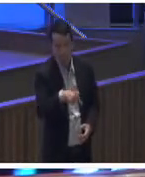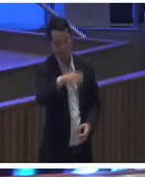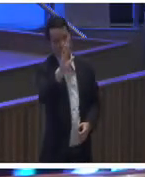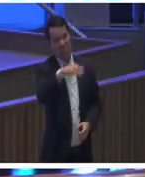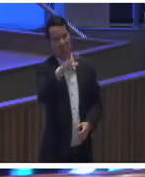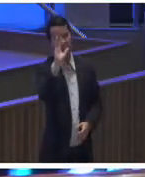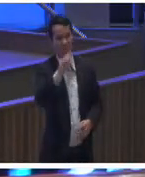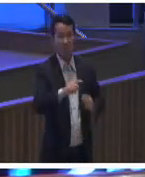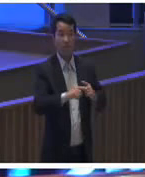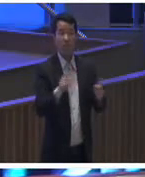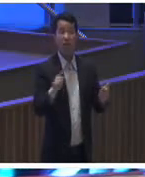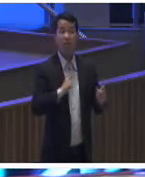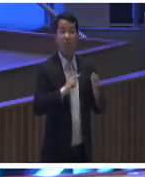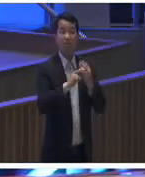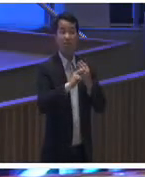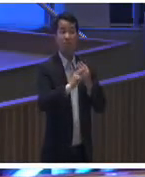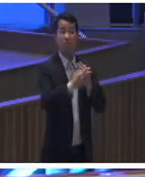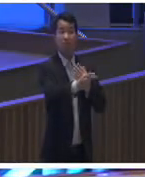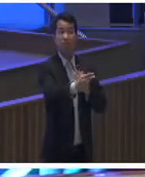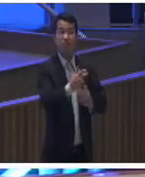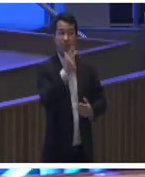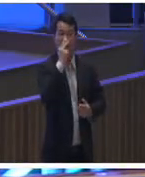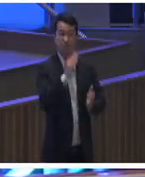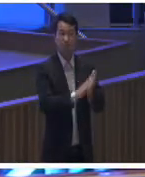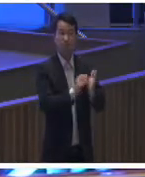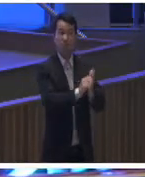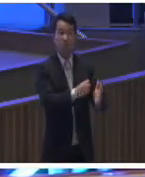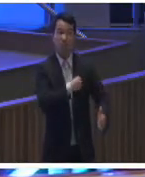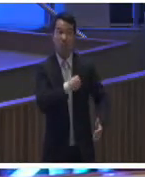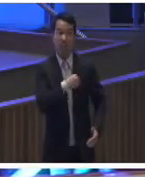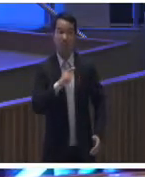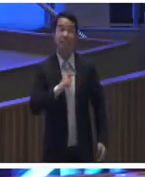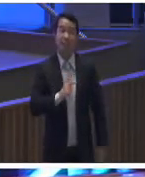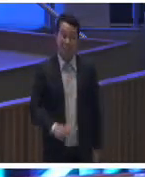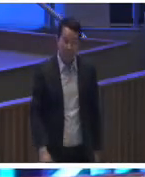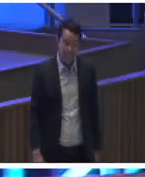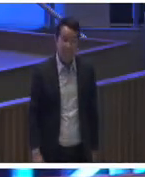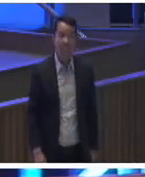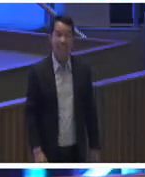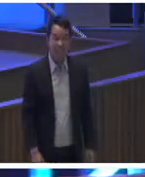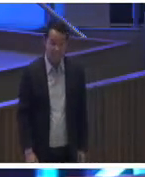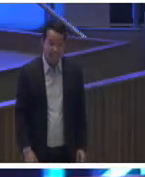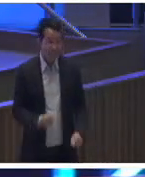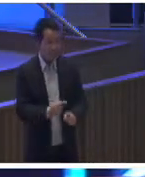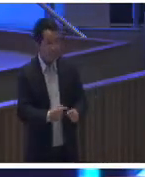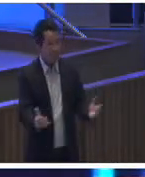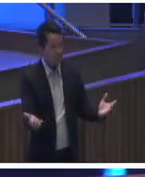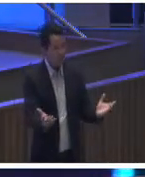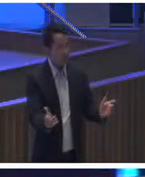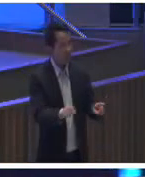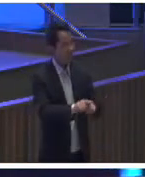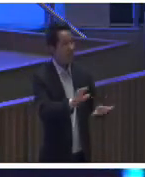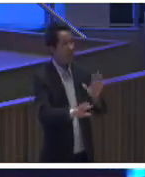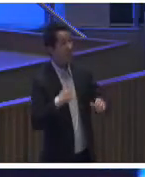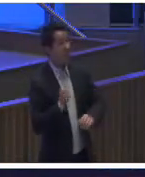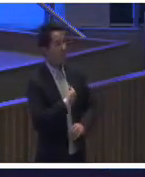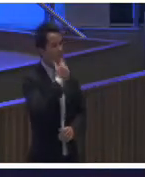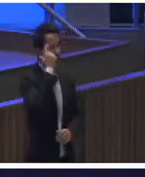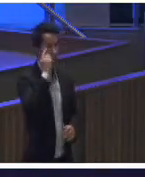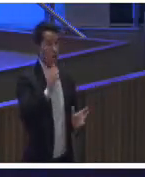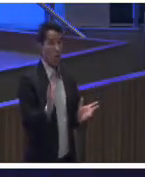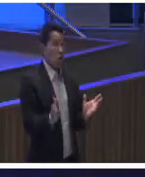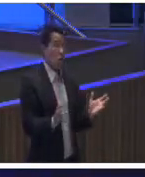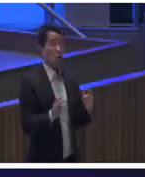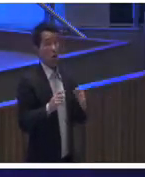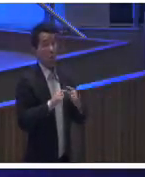com as consequências que isso representa. E aí às vezes vem um sentimento dentro da gente, mas puxa vida, a gente vai fazer uma